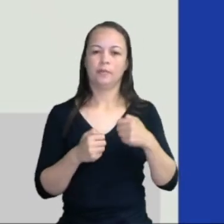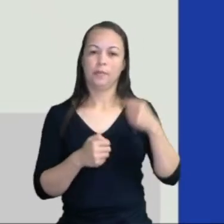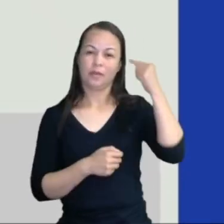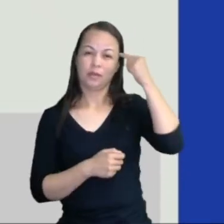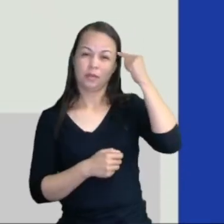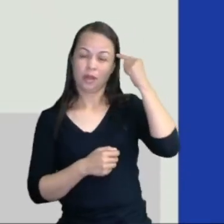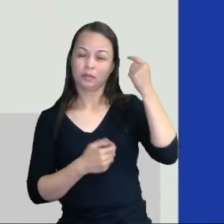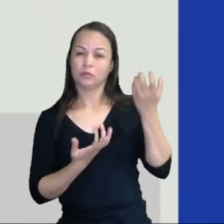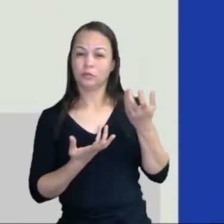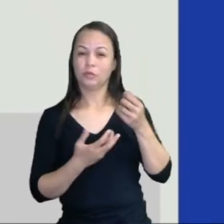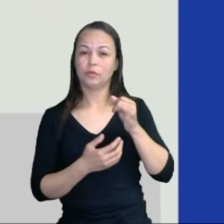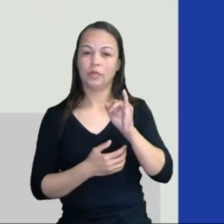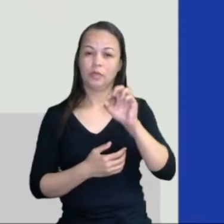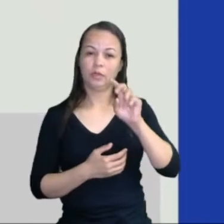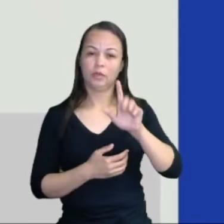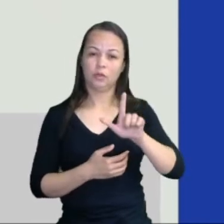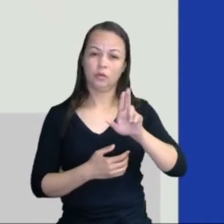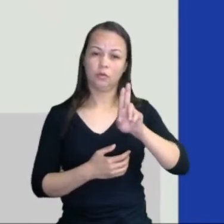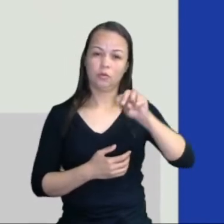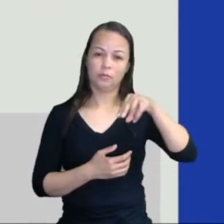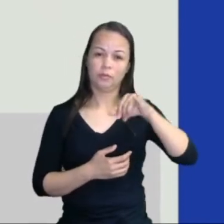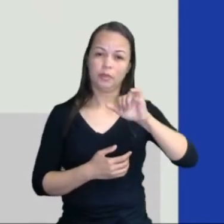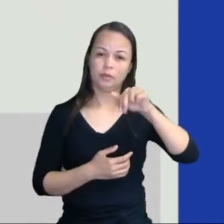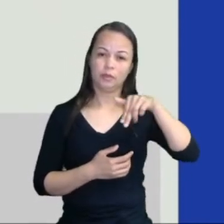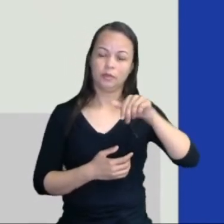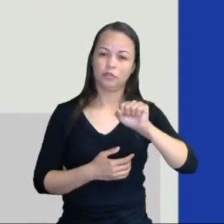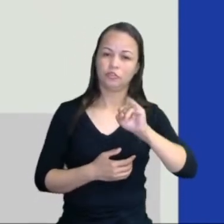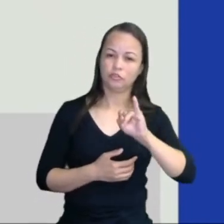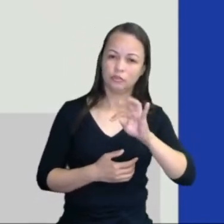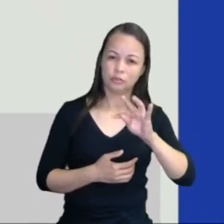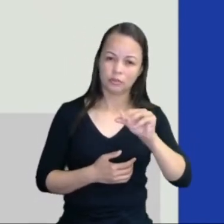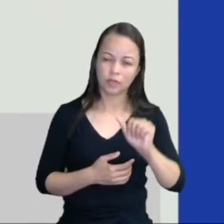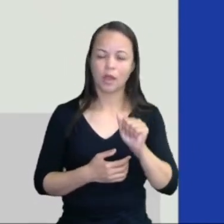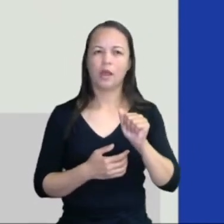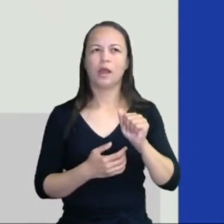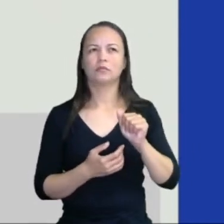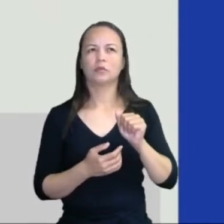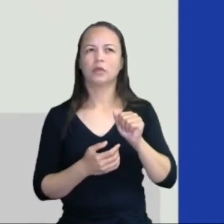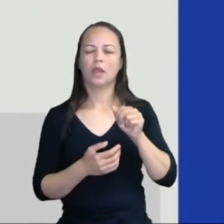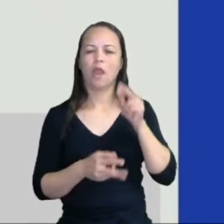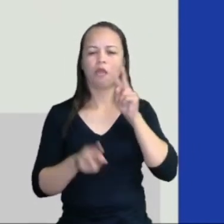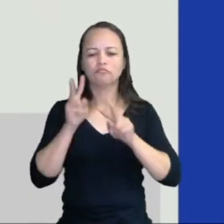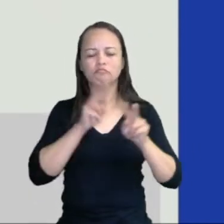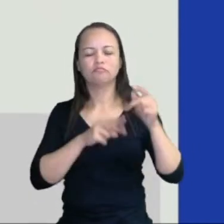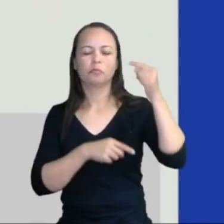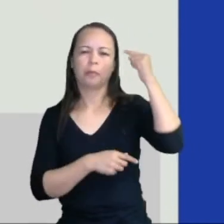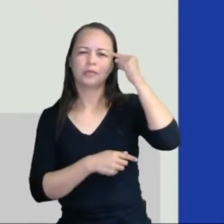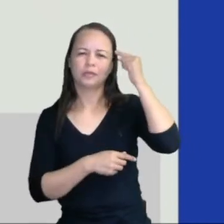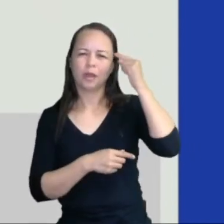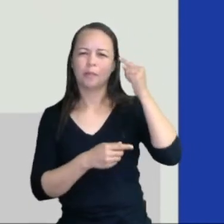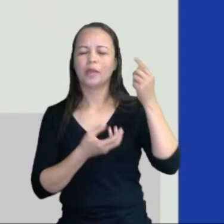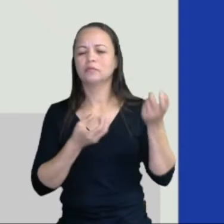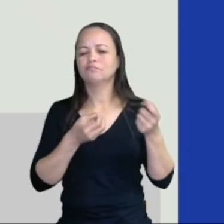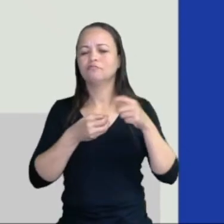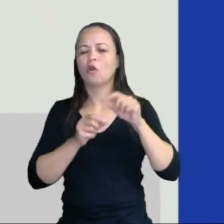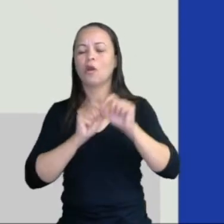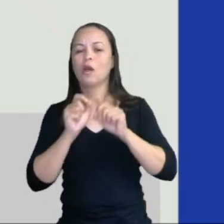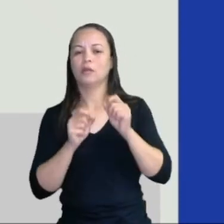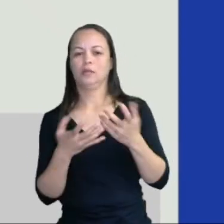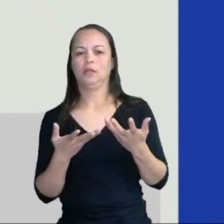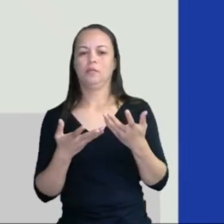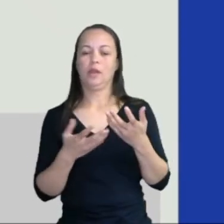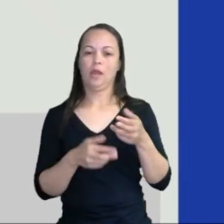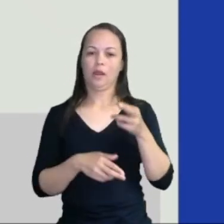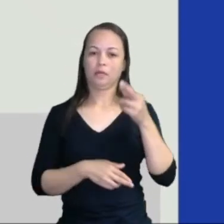como uma das mais importantes, porque a visão desse pensamento estava voltada para a utilização